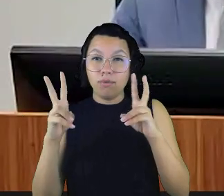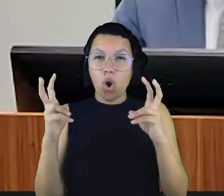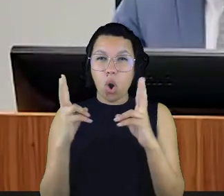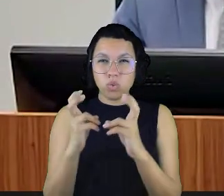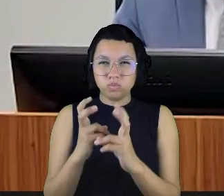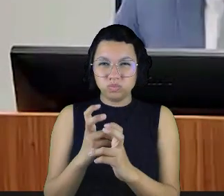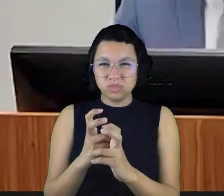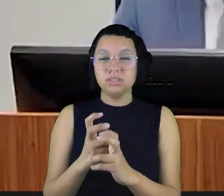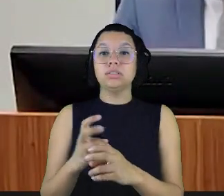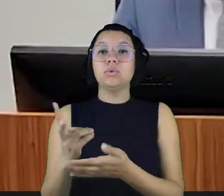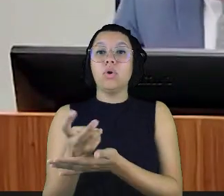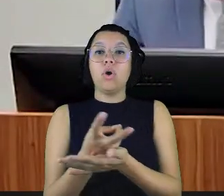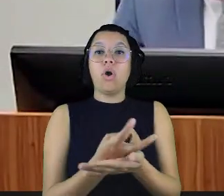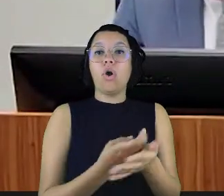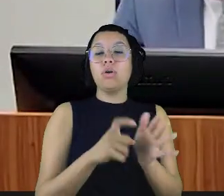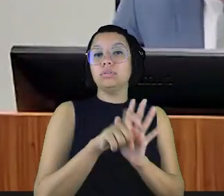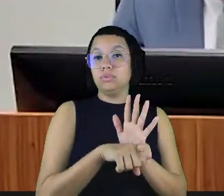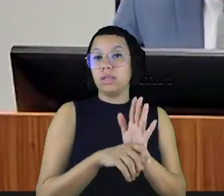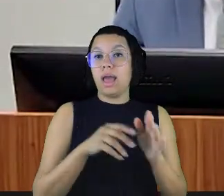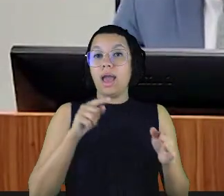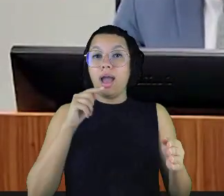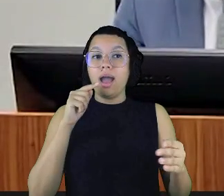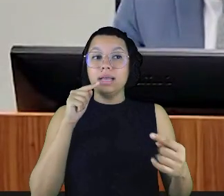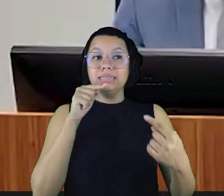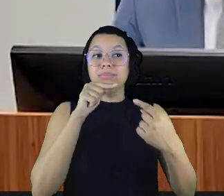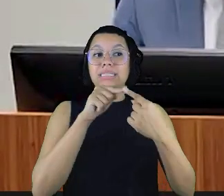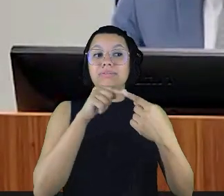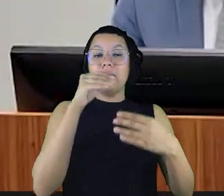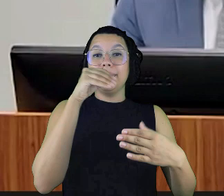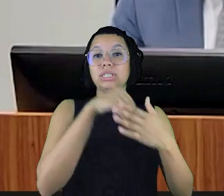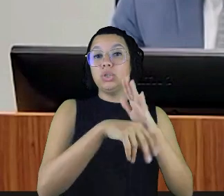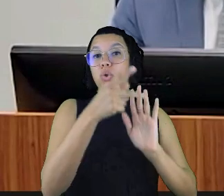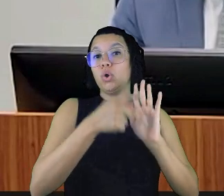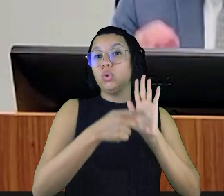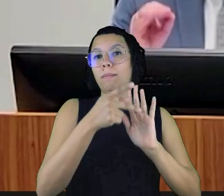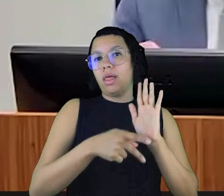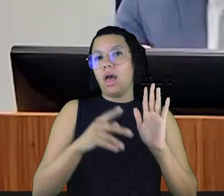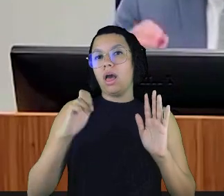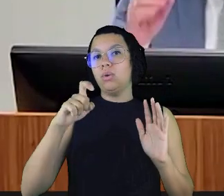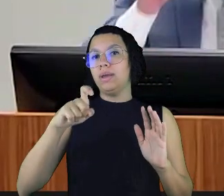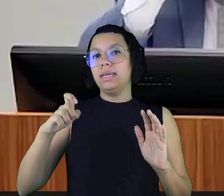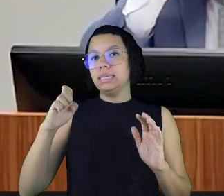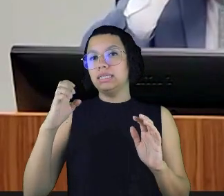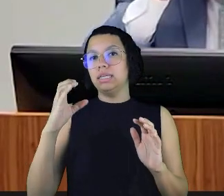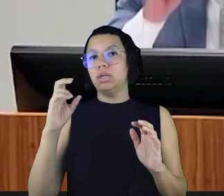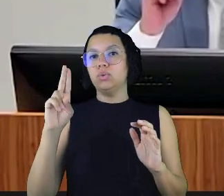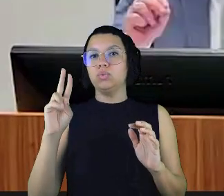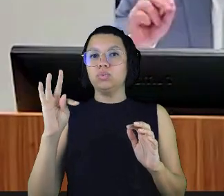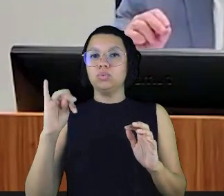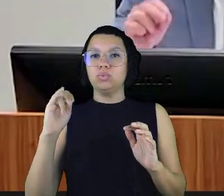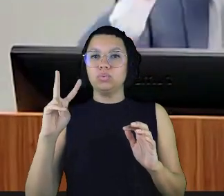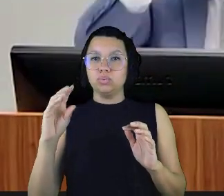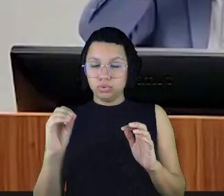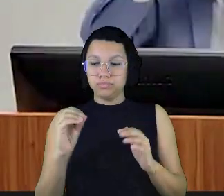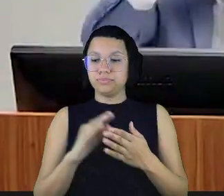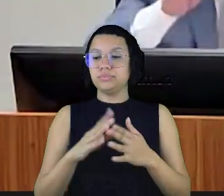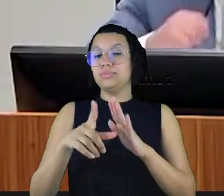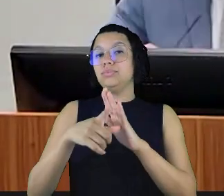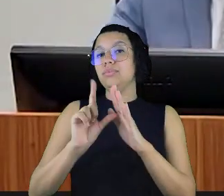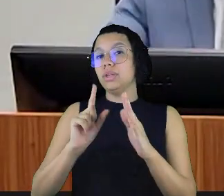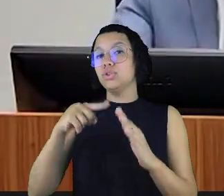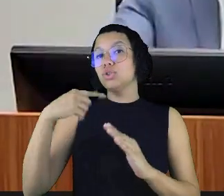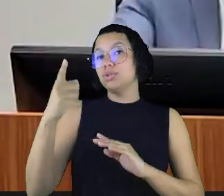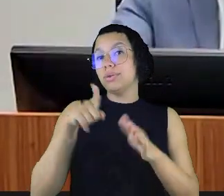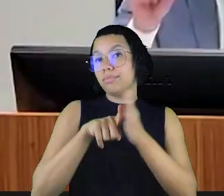especificamente dentro do plano executivo. Eu queria, antes de ir para as